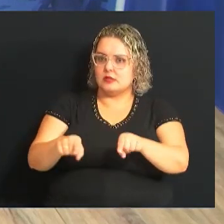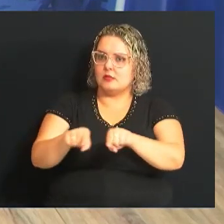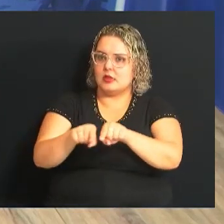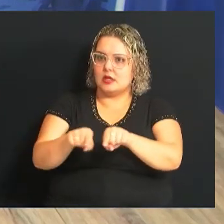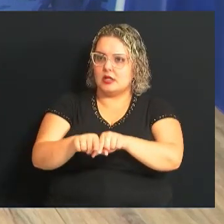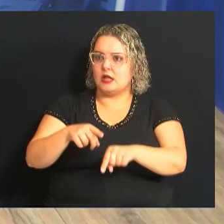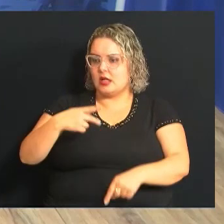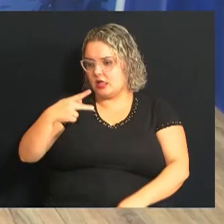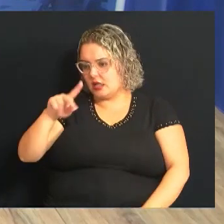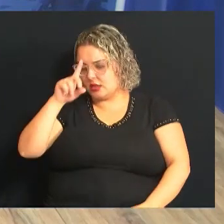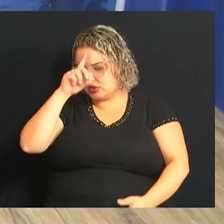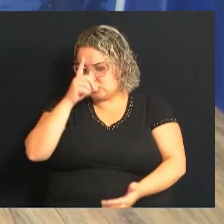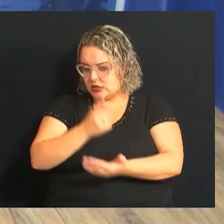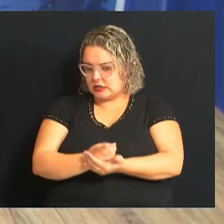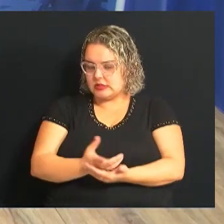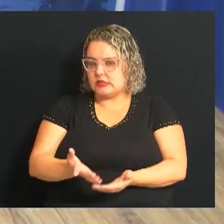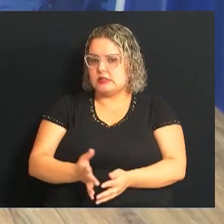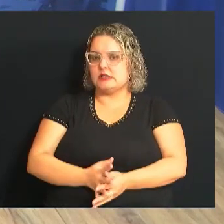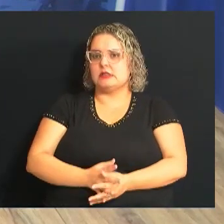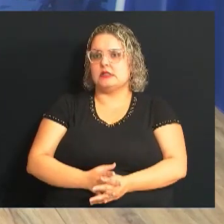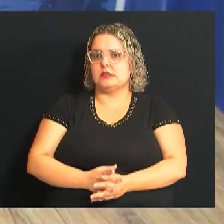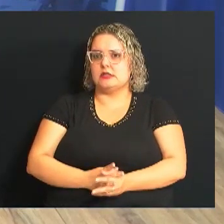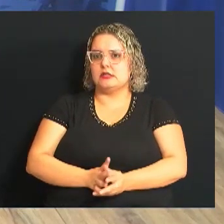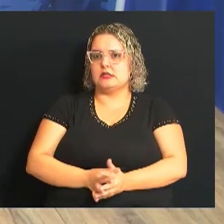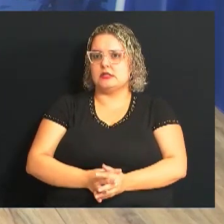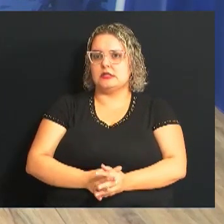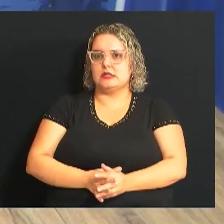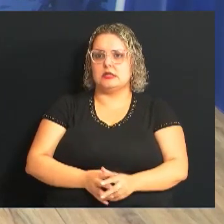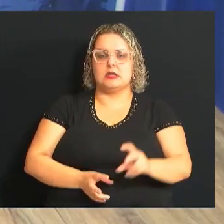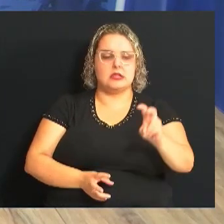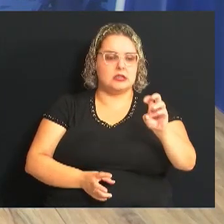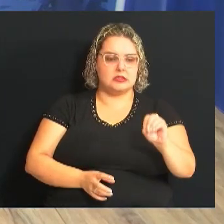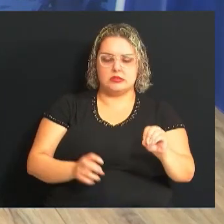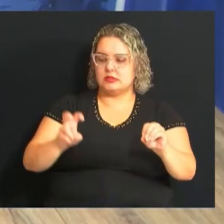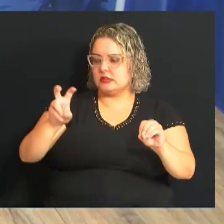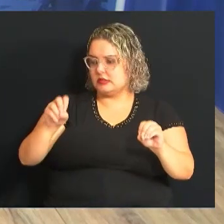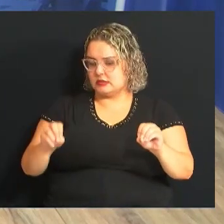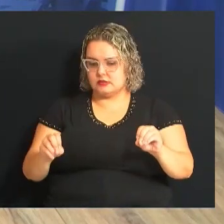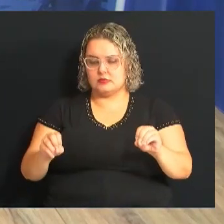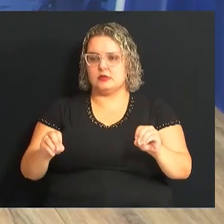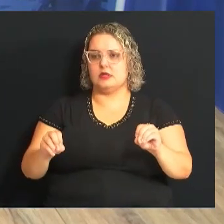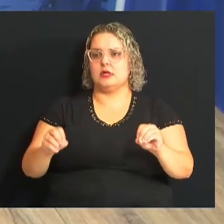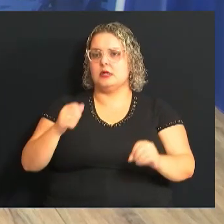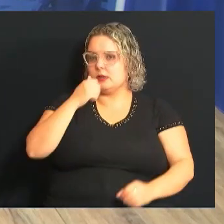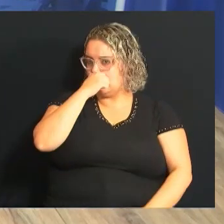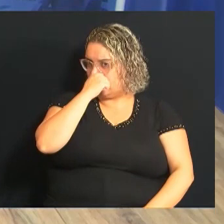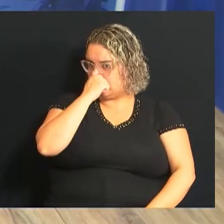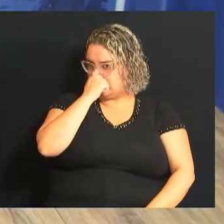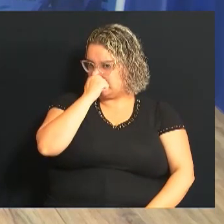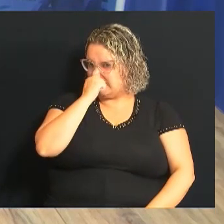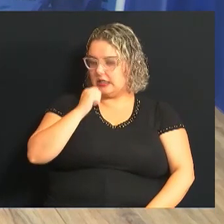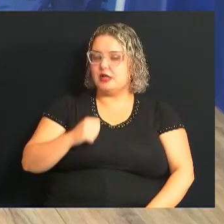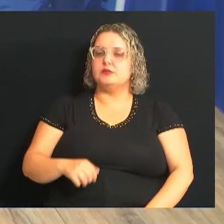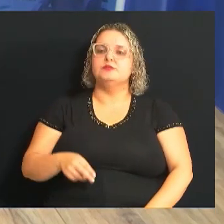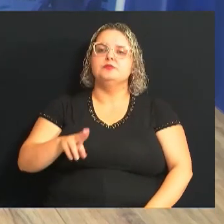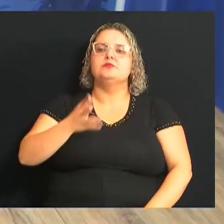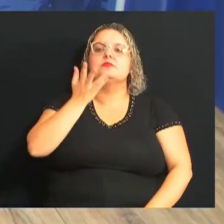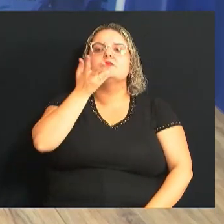de decisão, ela é 50-50 com pai e mãe, ou geralmente a criança ela